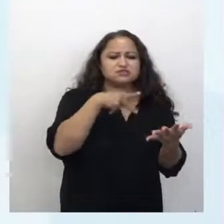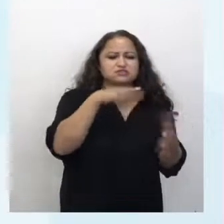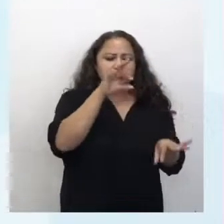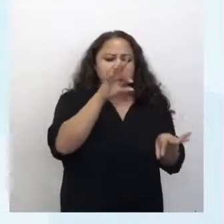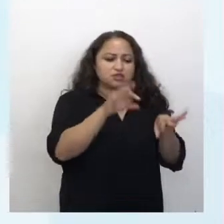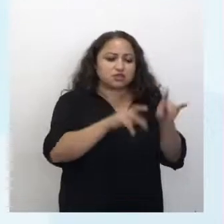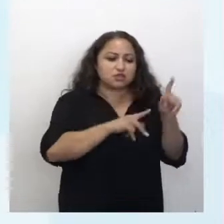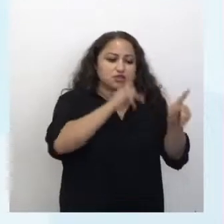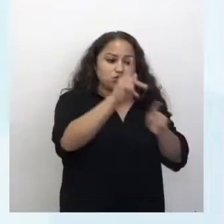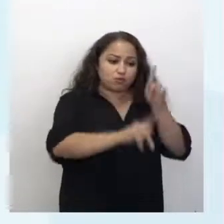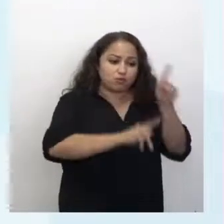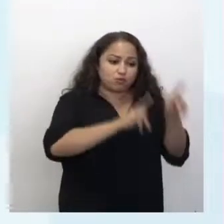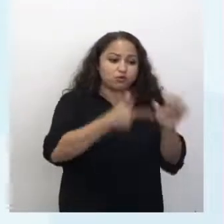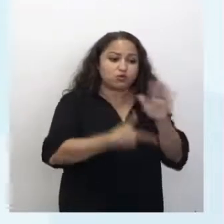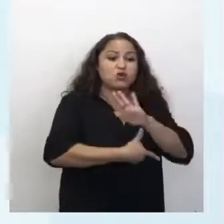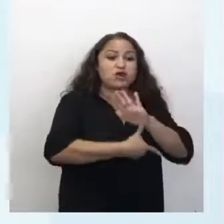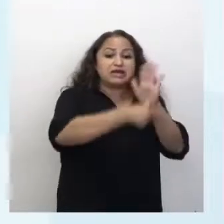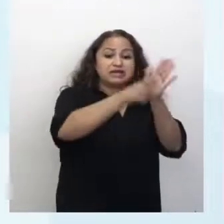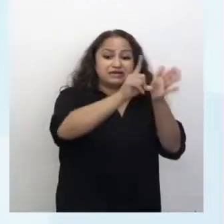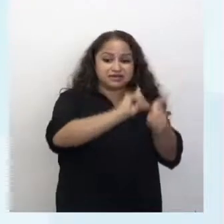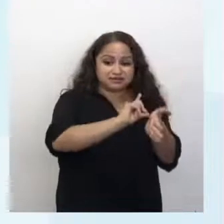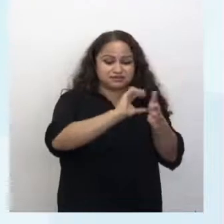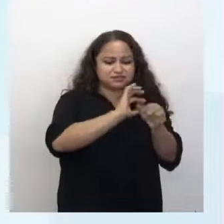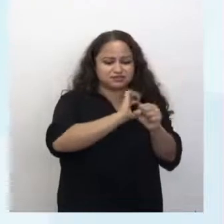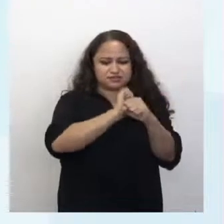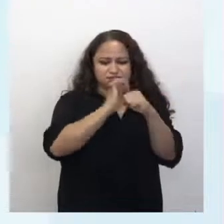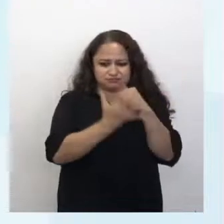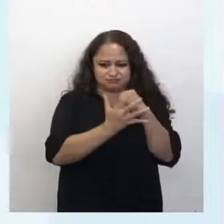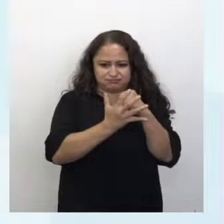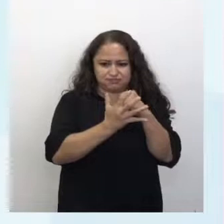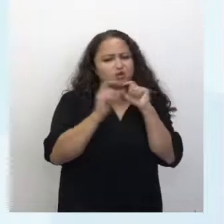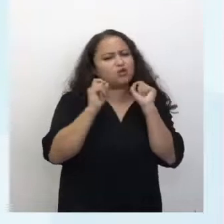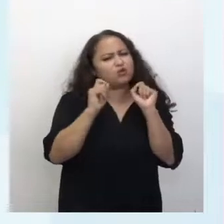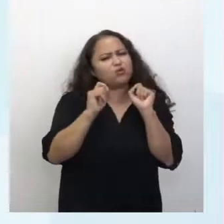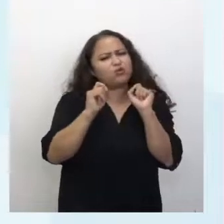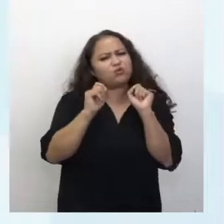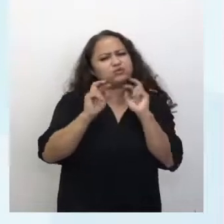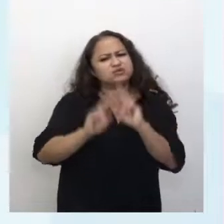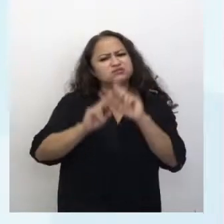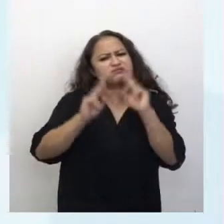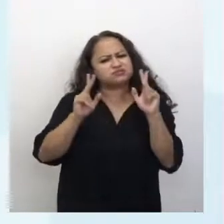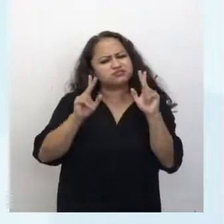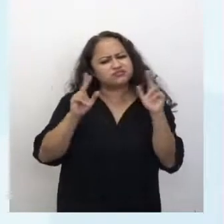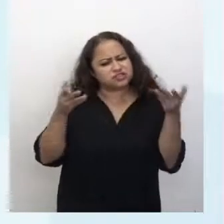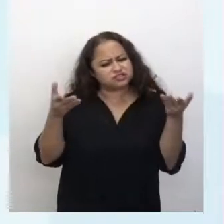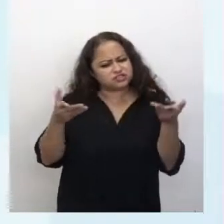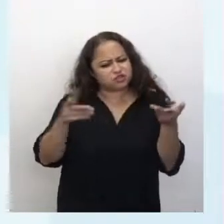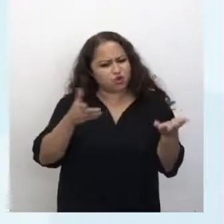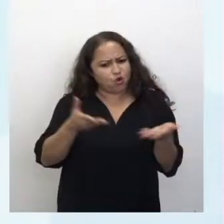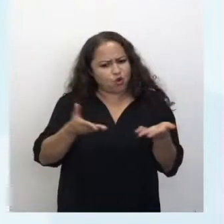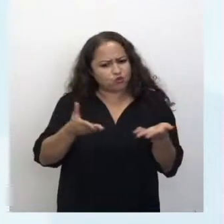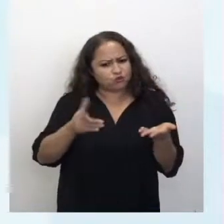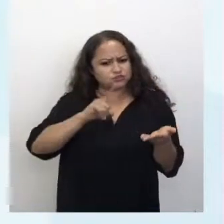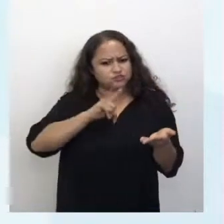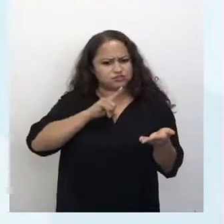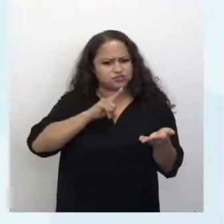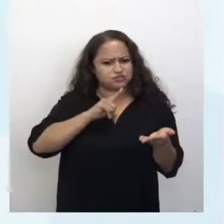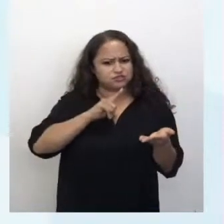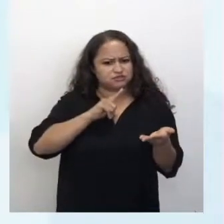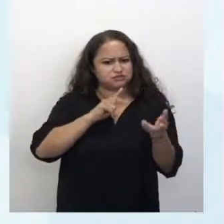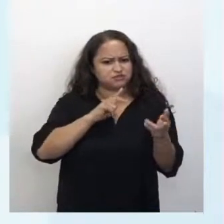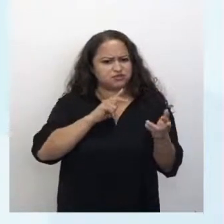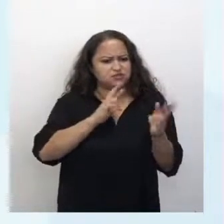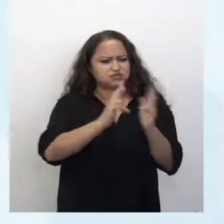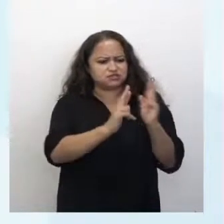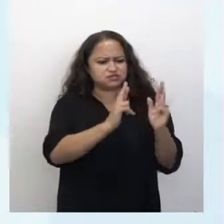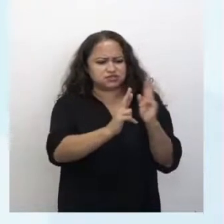pandemia. O que mudou com a nova realidade? Né? O que vocês acham que mudou, né, nessa relação entre público, né, e forma